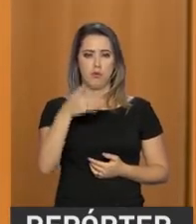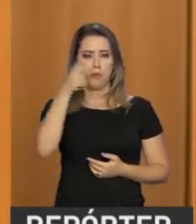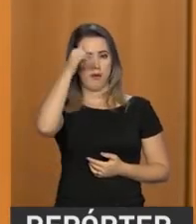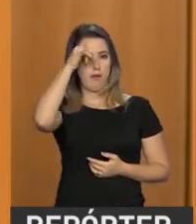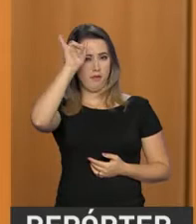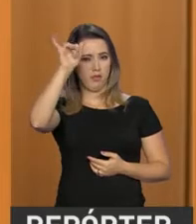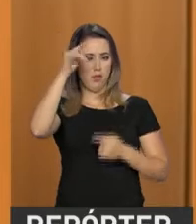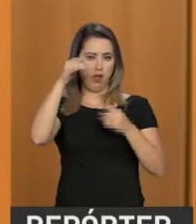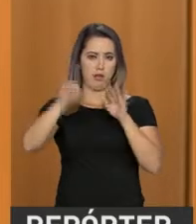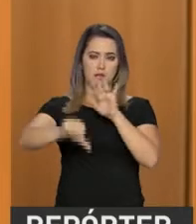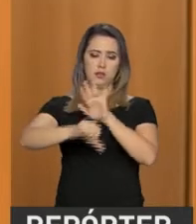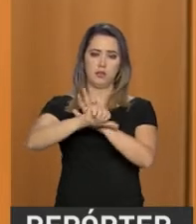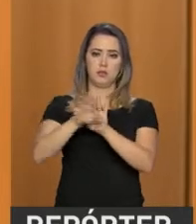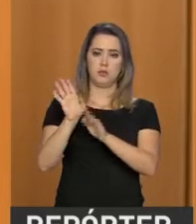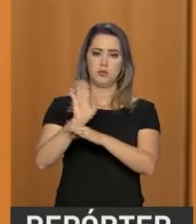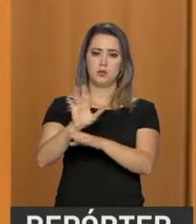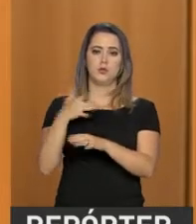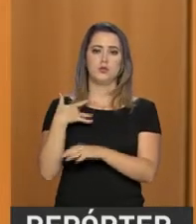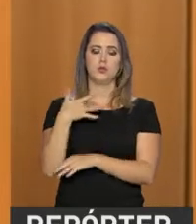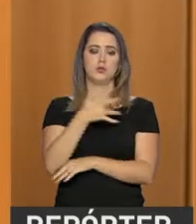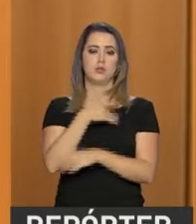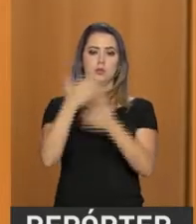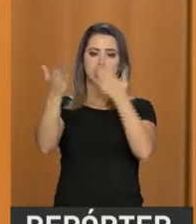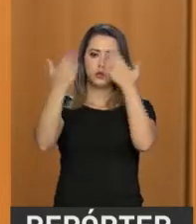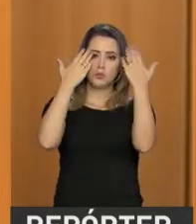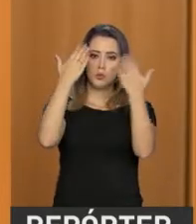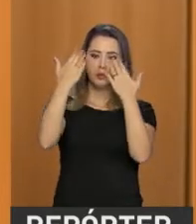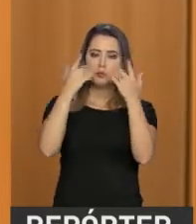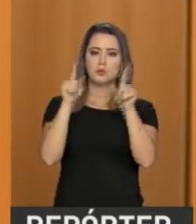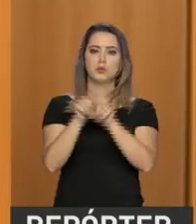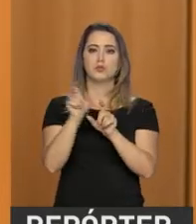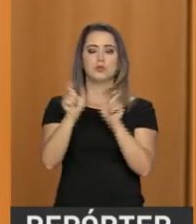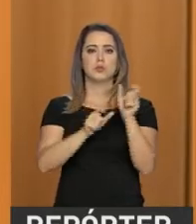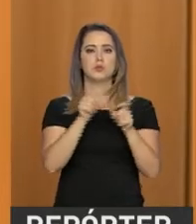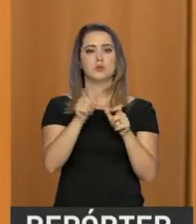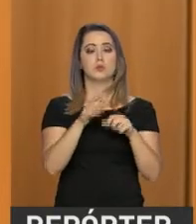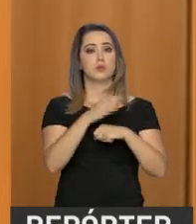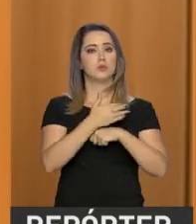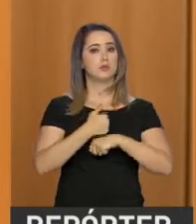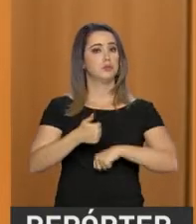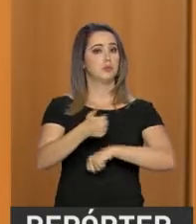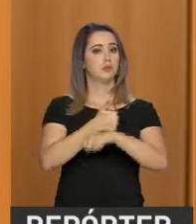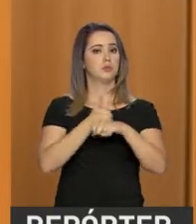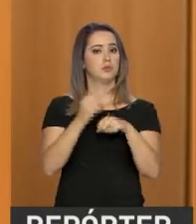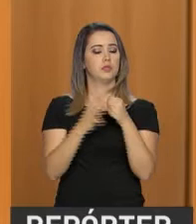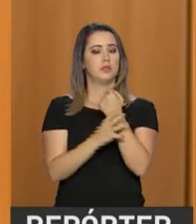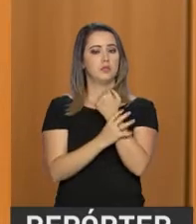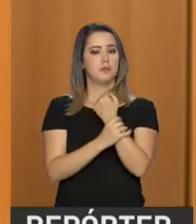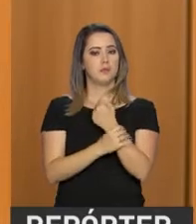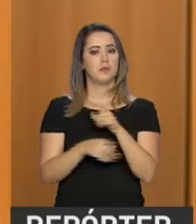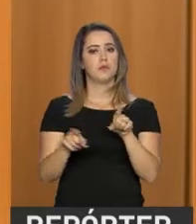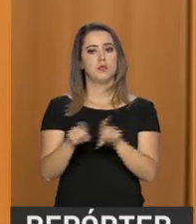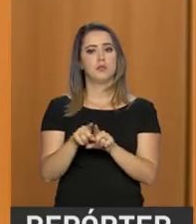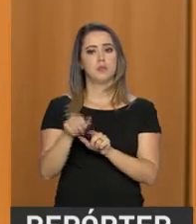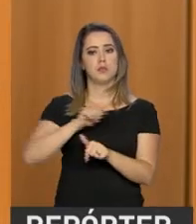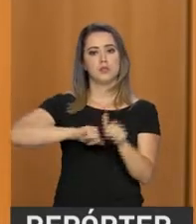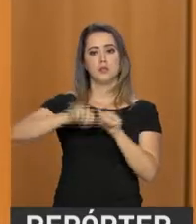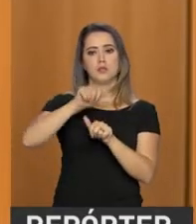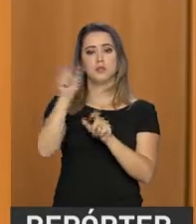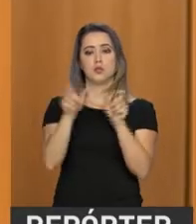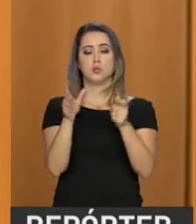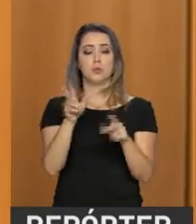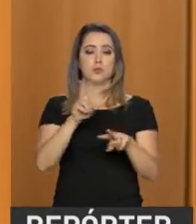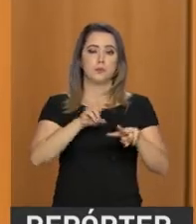crime, no apoio à saúde mental e emocional dos profissionais de segurança pública e na ressocialização de